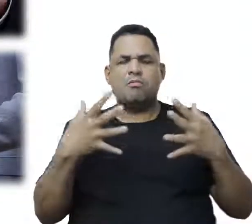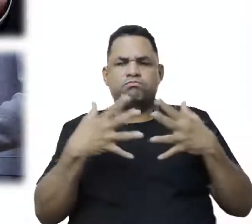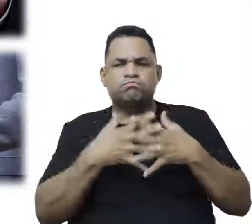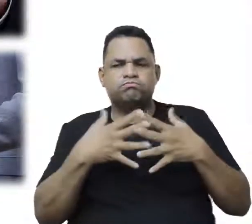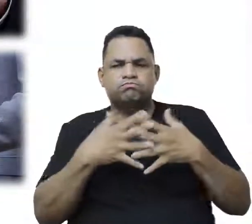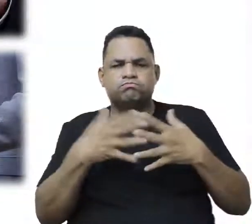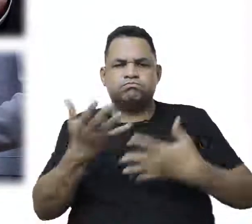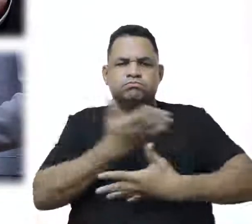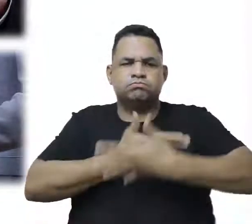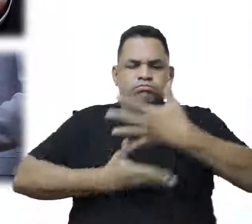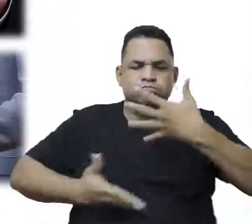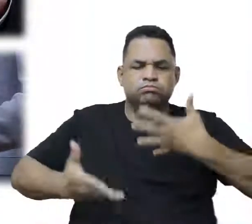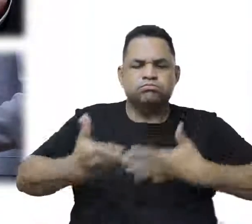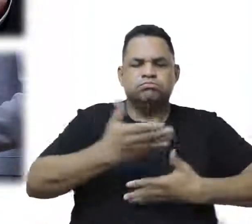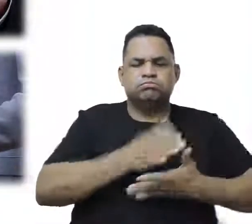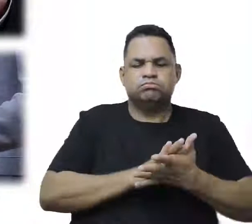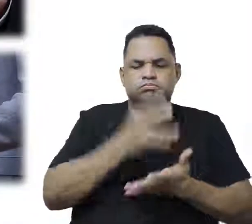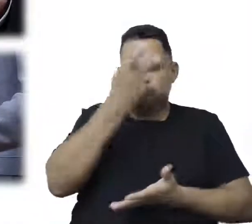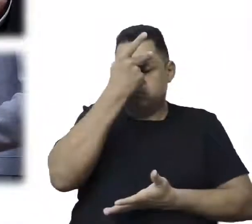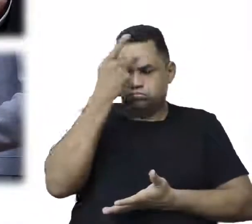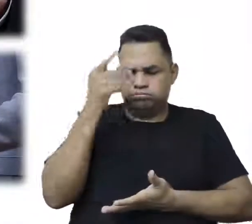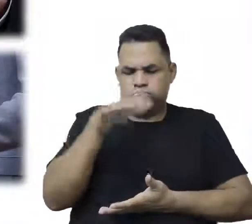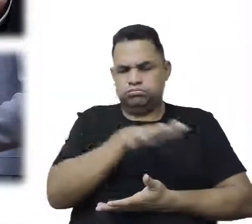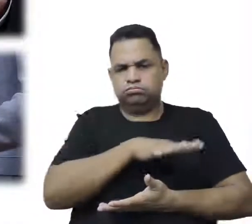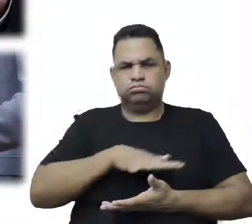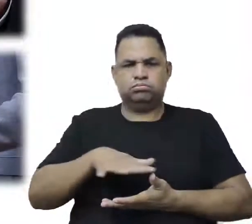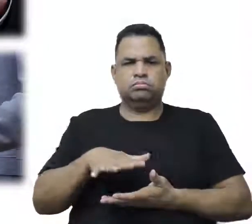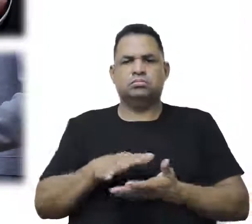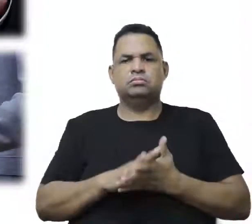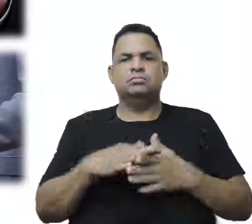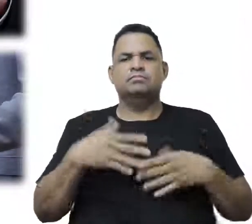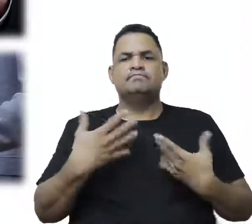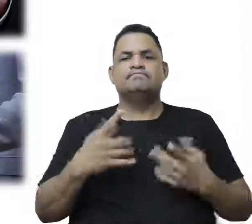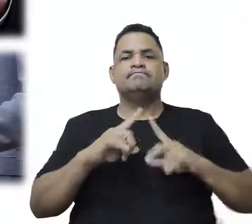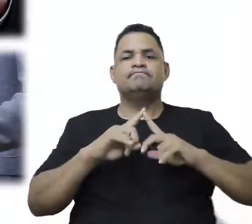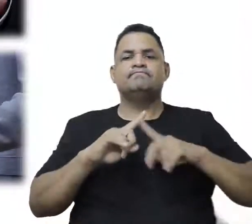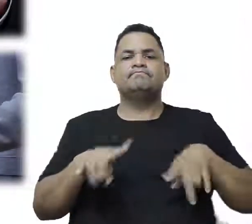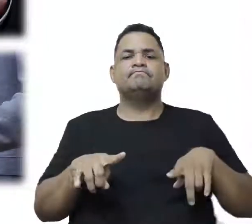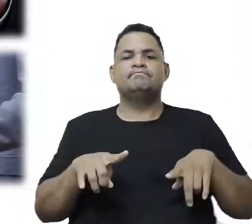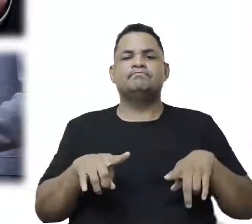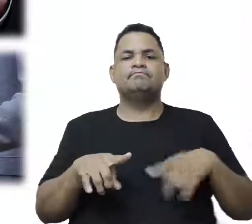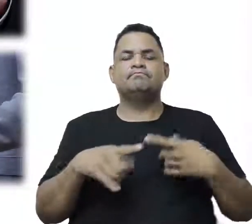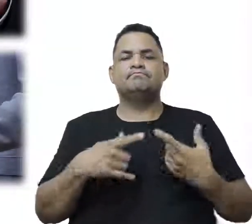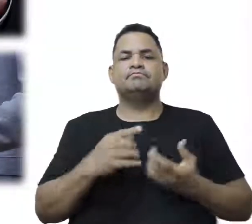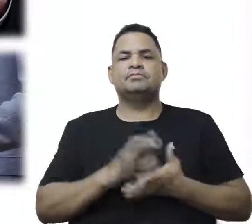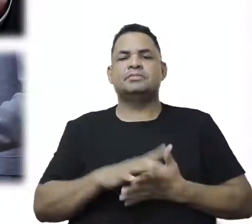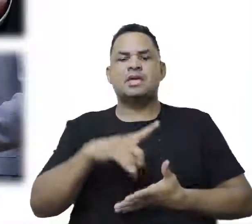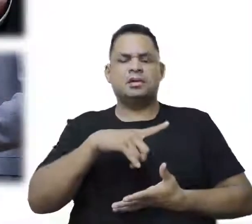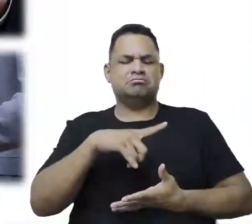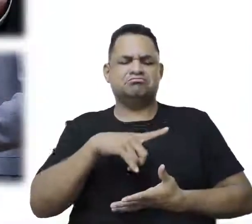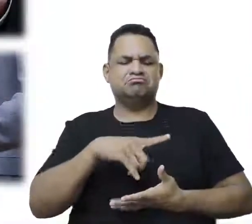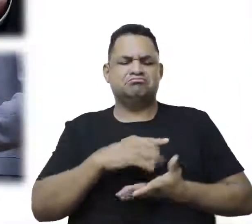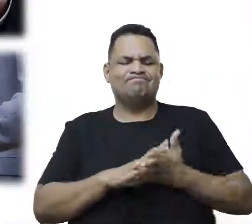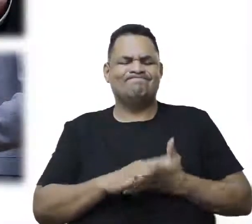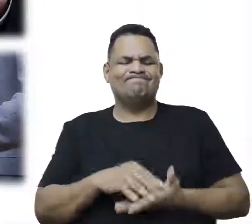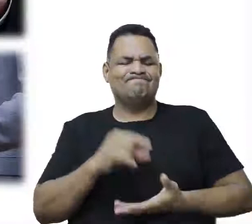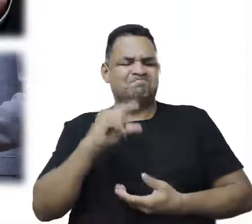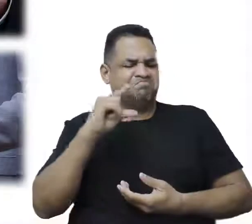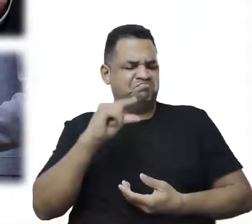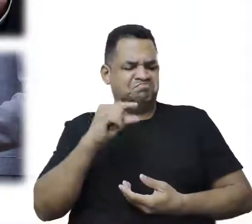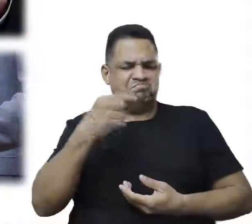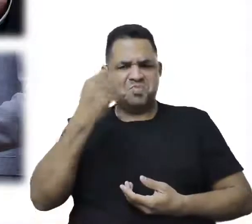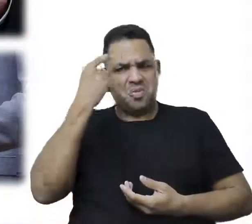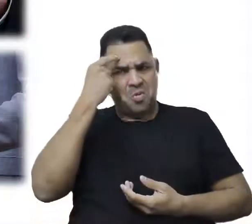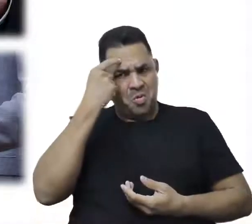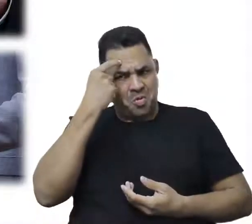de interação interpessoal. Porém, nós temos pouca consciência disso.